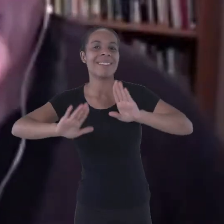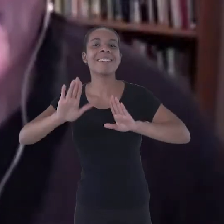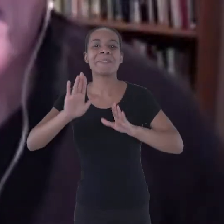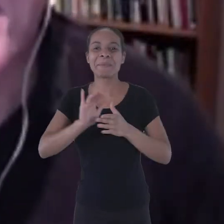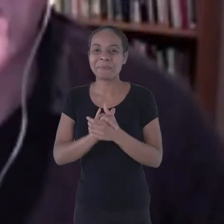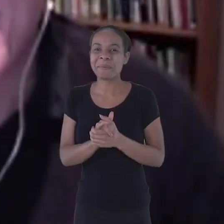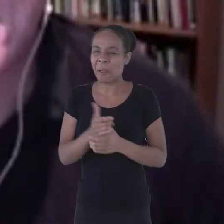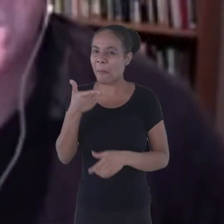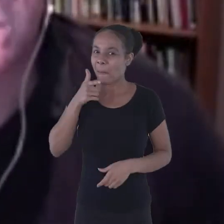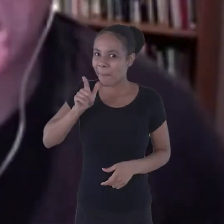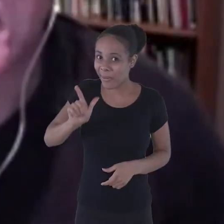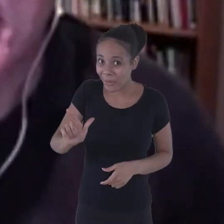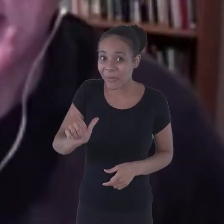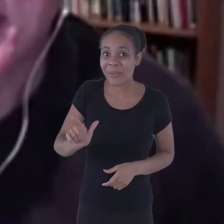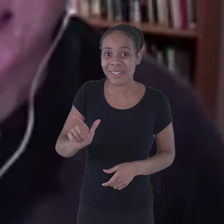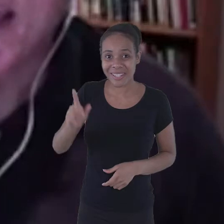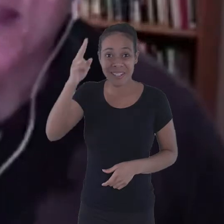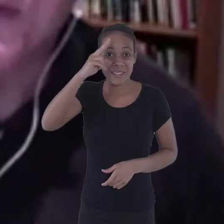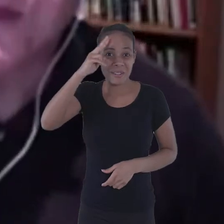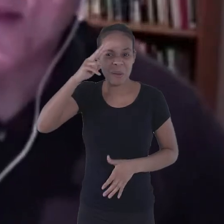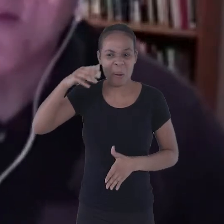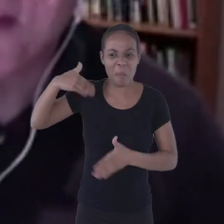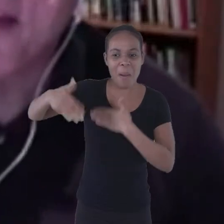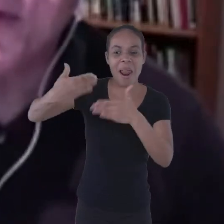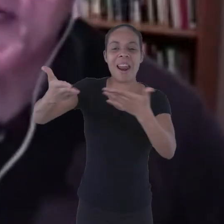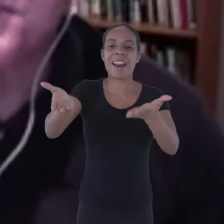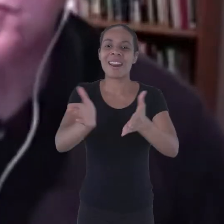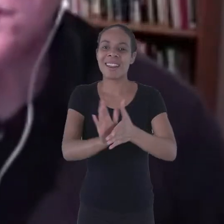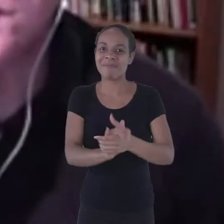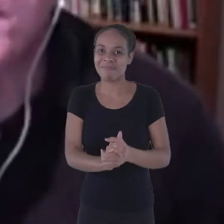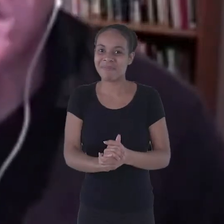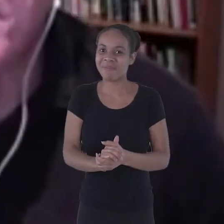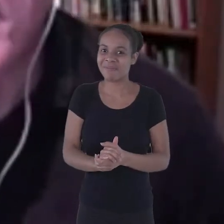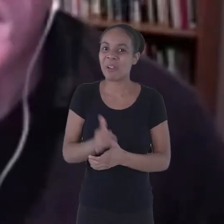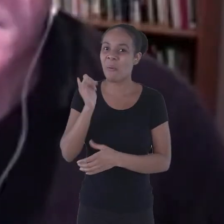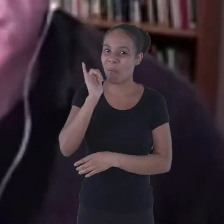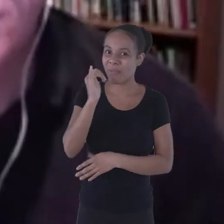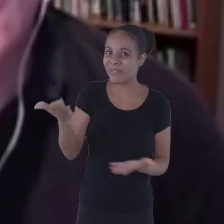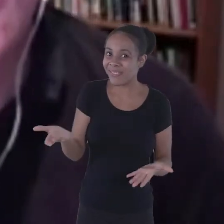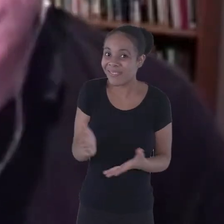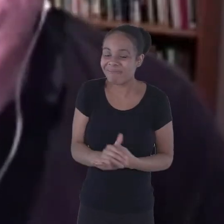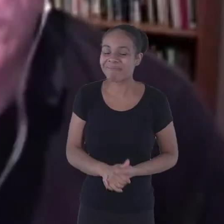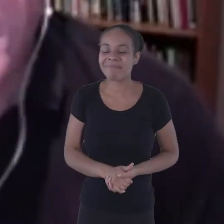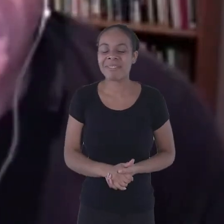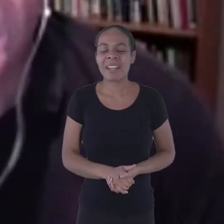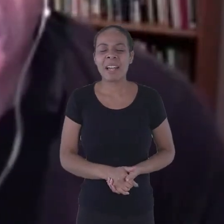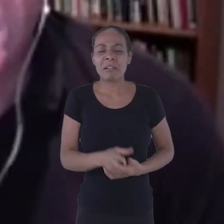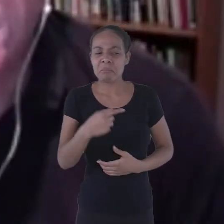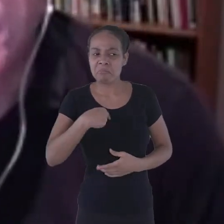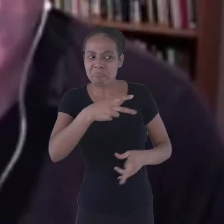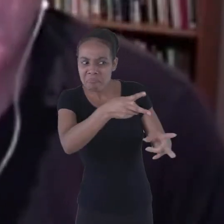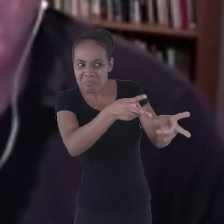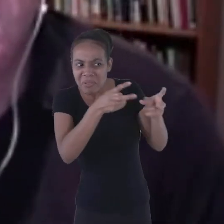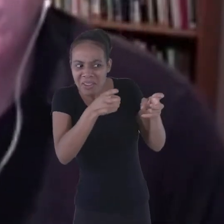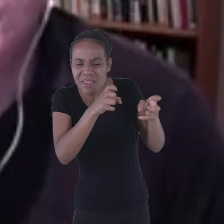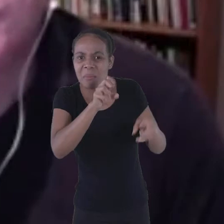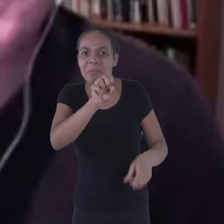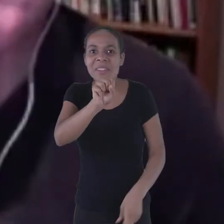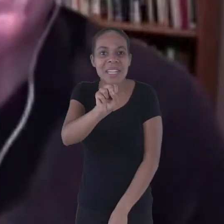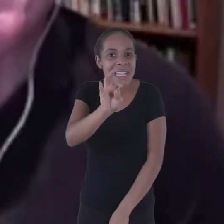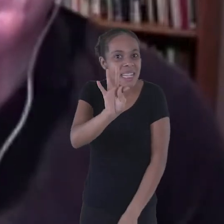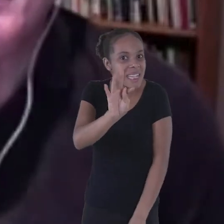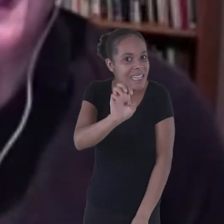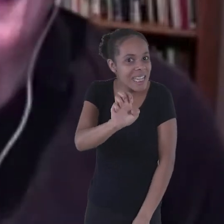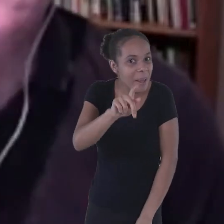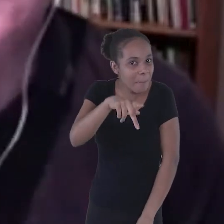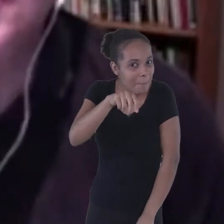me aventurar nessa história. E aquilo que eu estava falando antes, o Stepan faz isso muito bem. O livro do